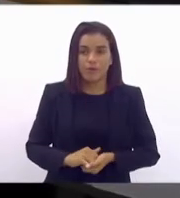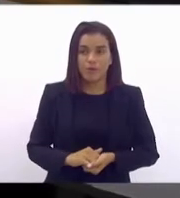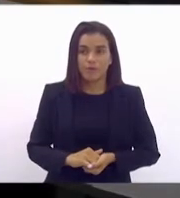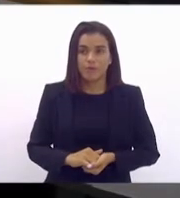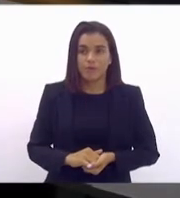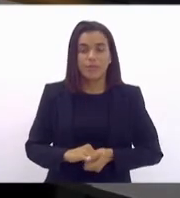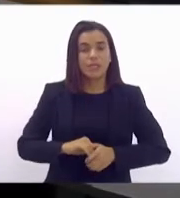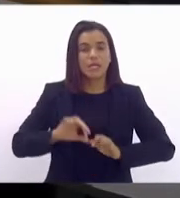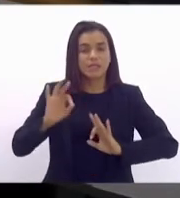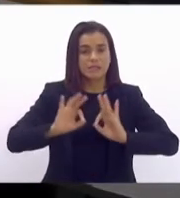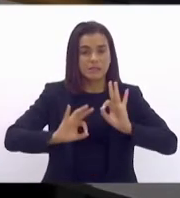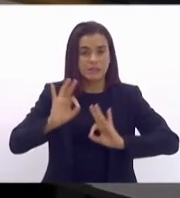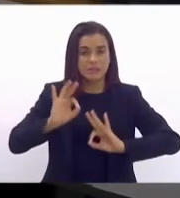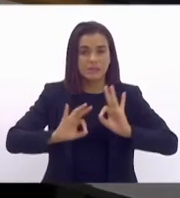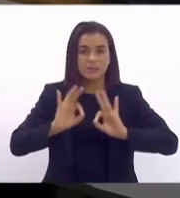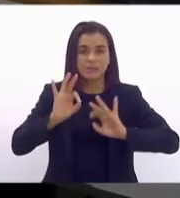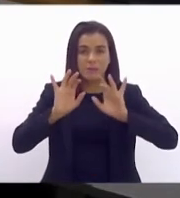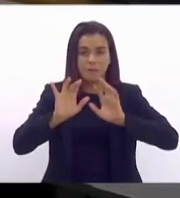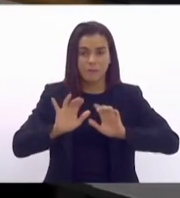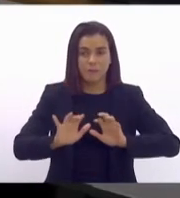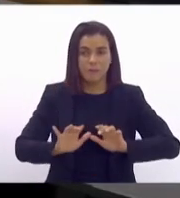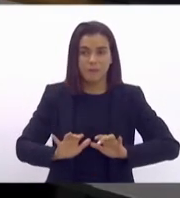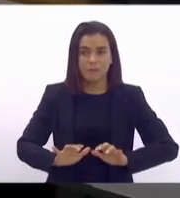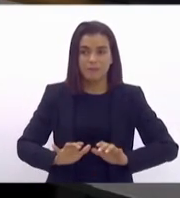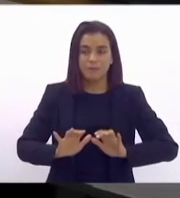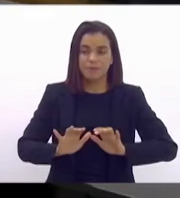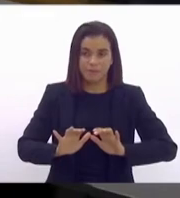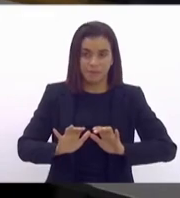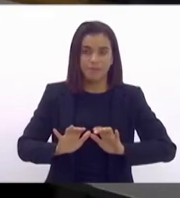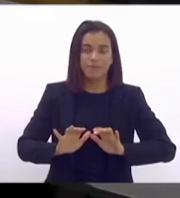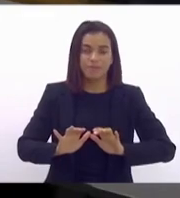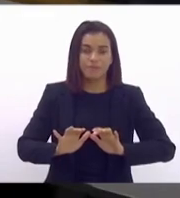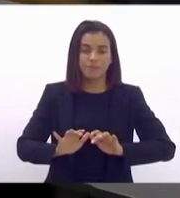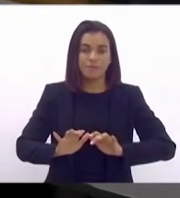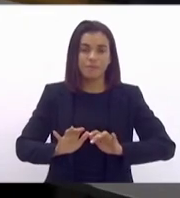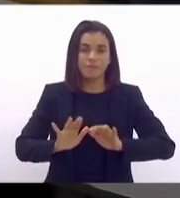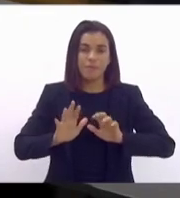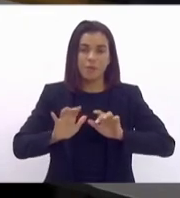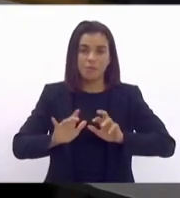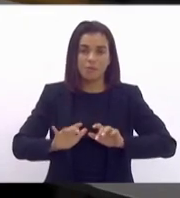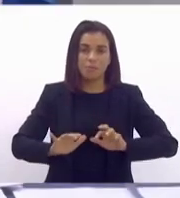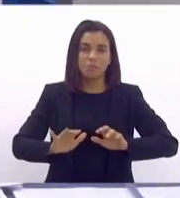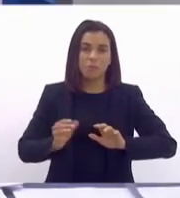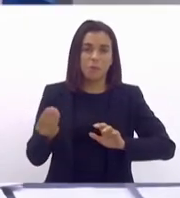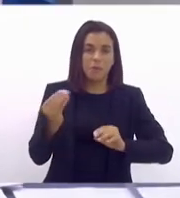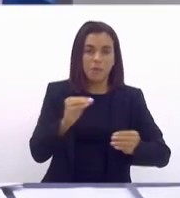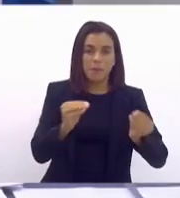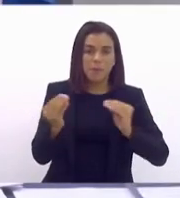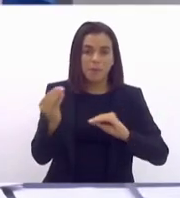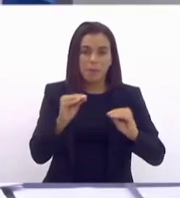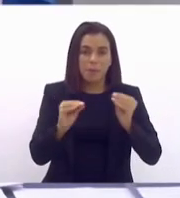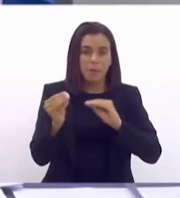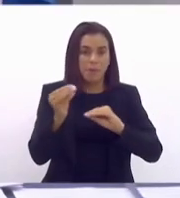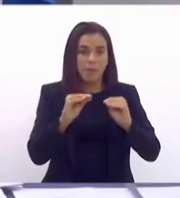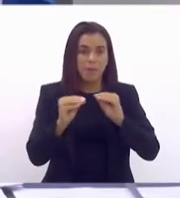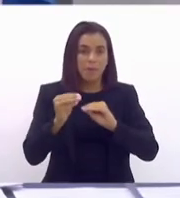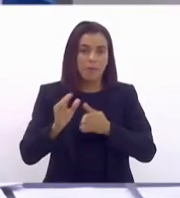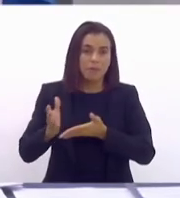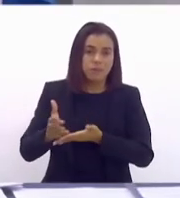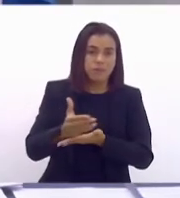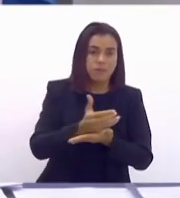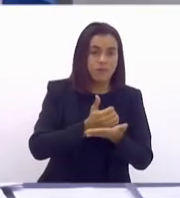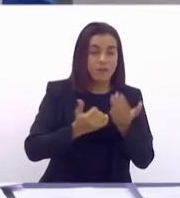Está sendo preparado, deputada. Pois não, juntando todas as informações que estão